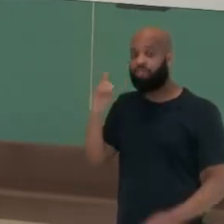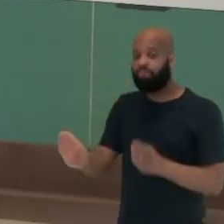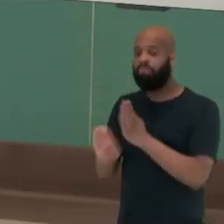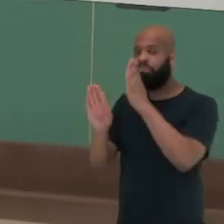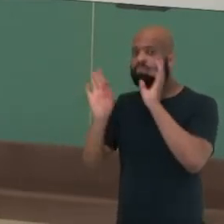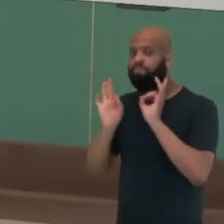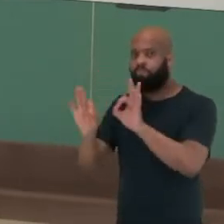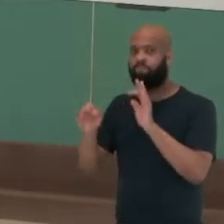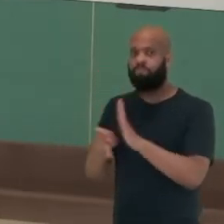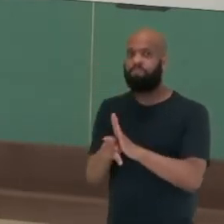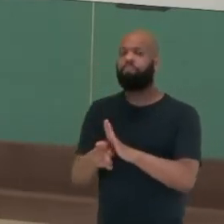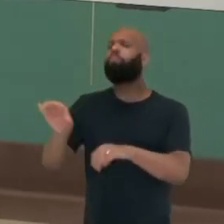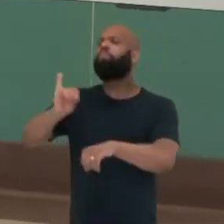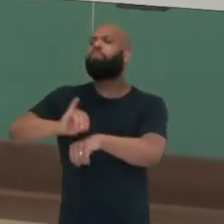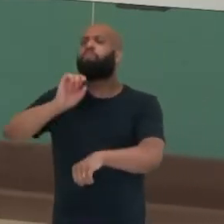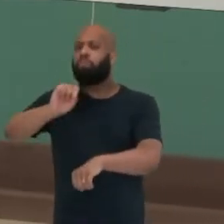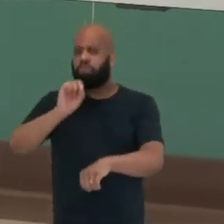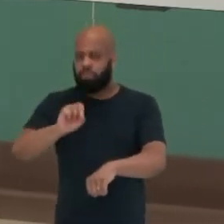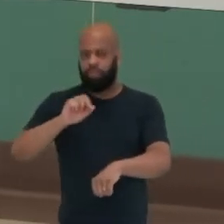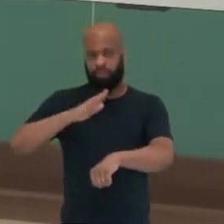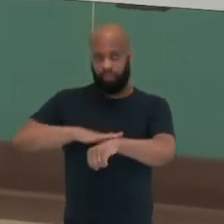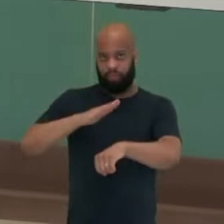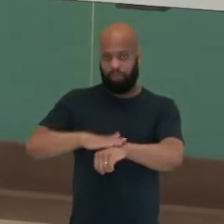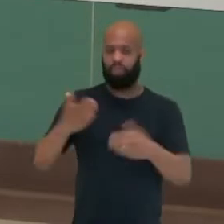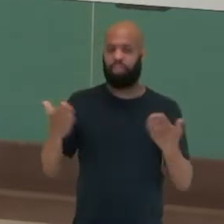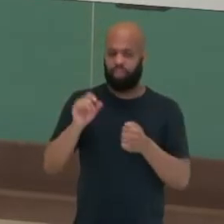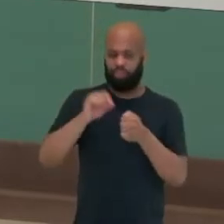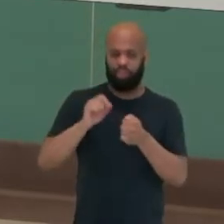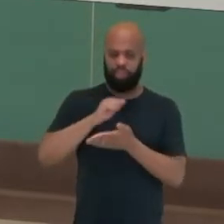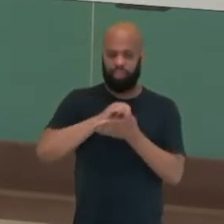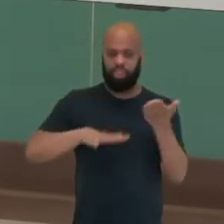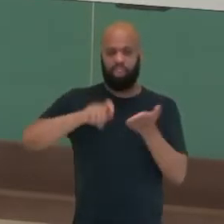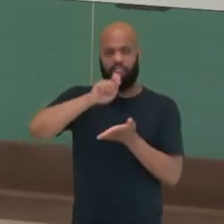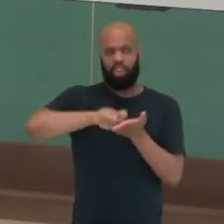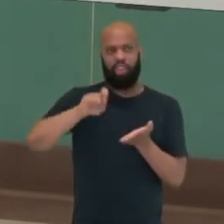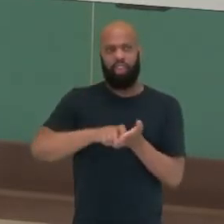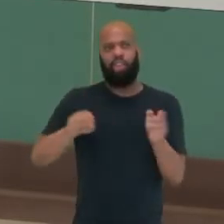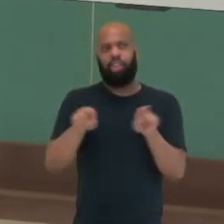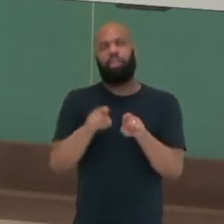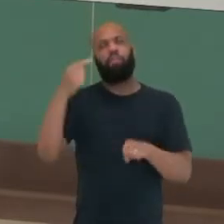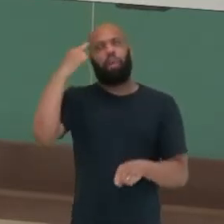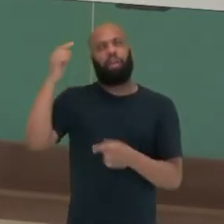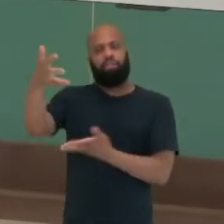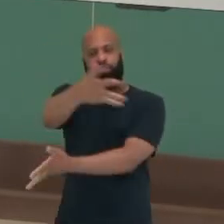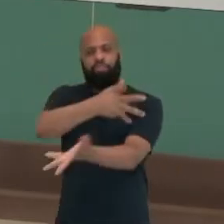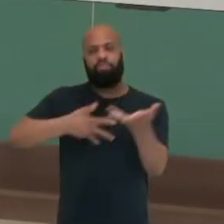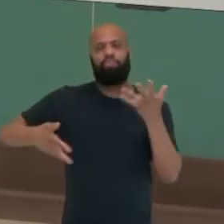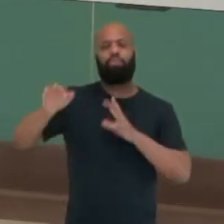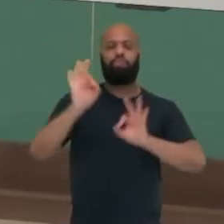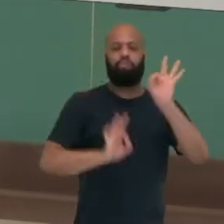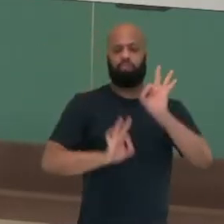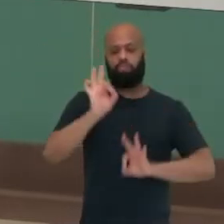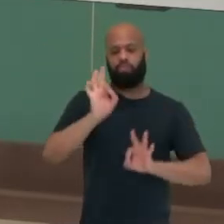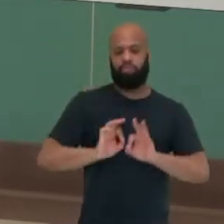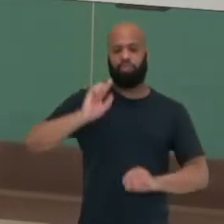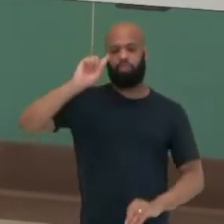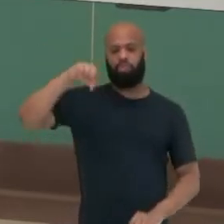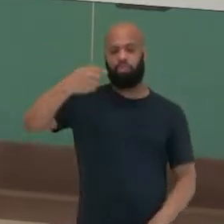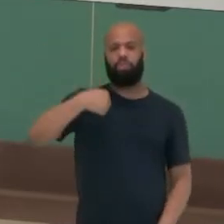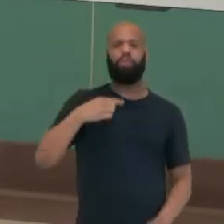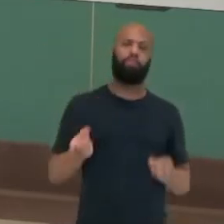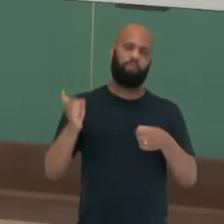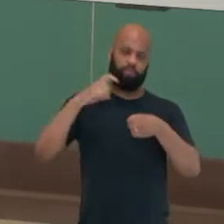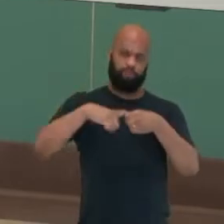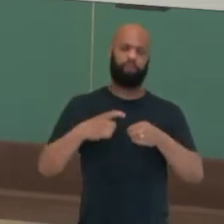características desse objeto escolhido. Façam a atividade aí, anotem, né? Pensem, já se organizem e a gente já